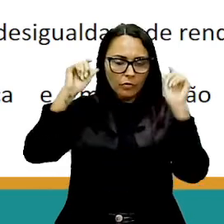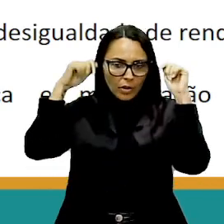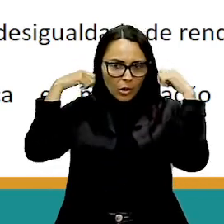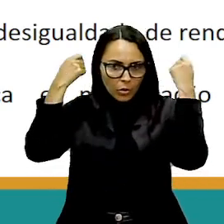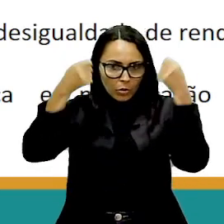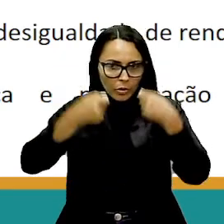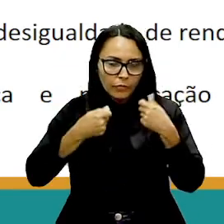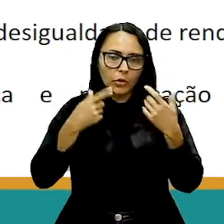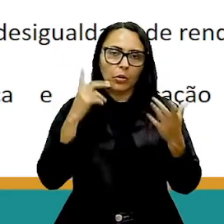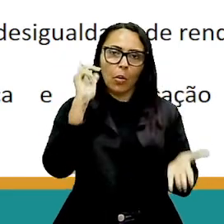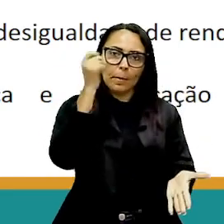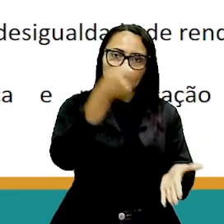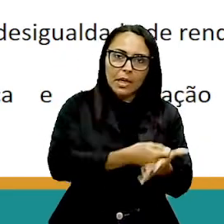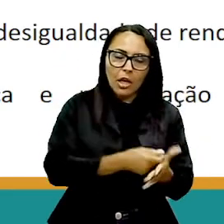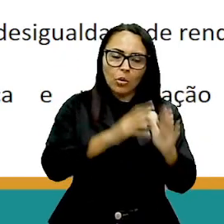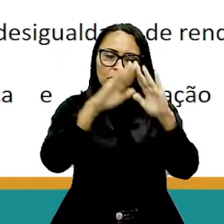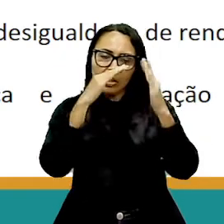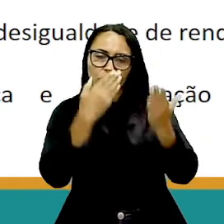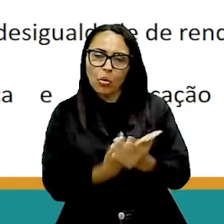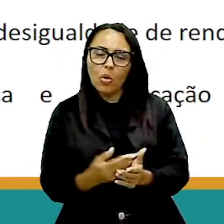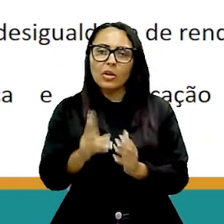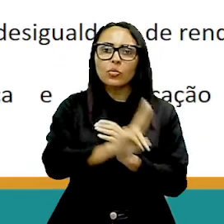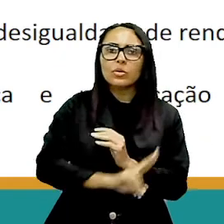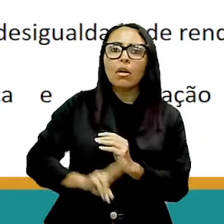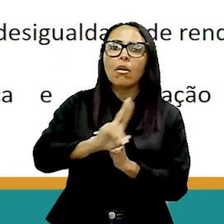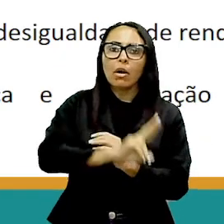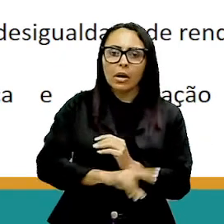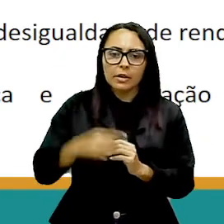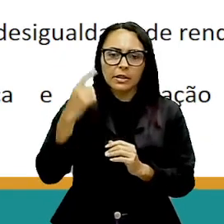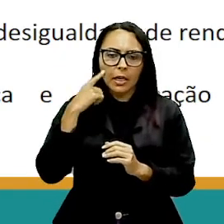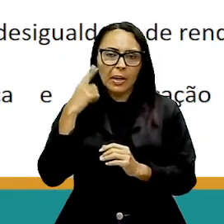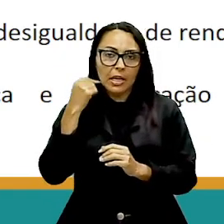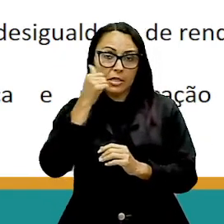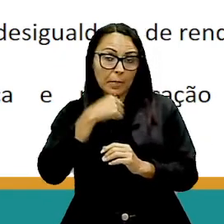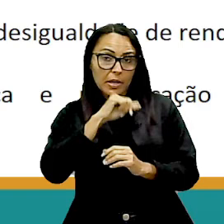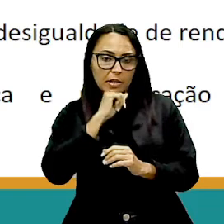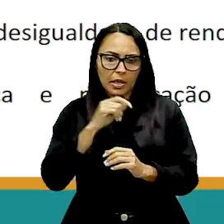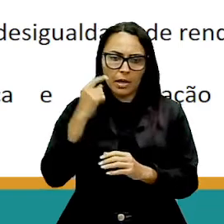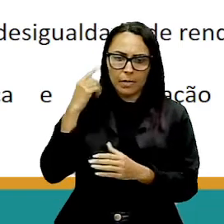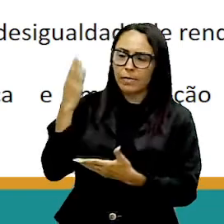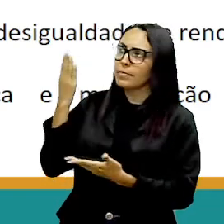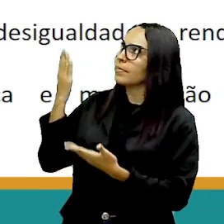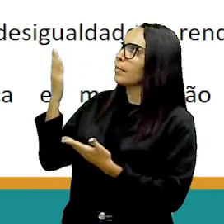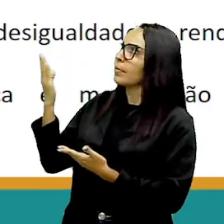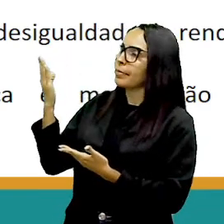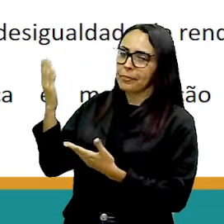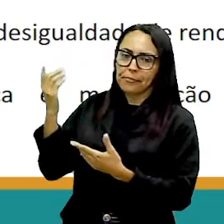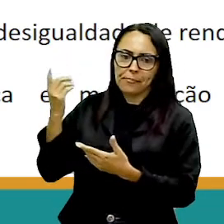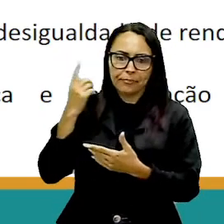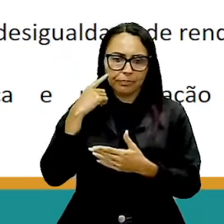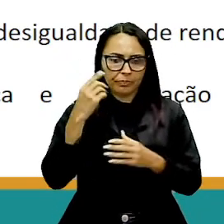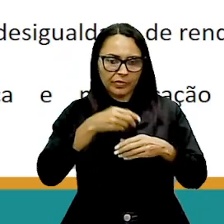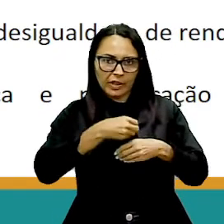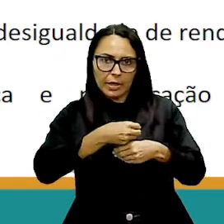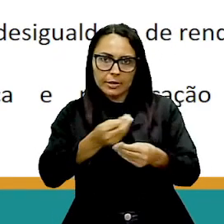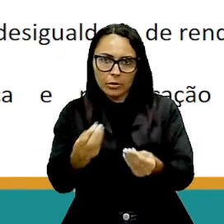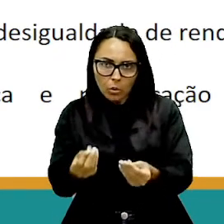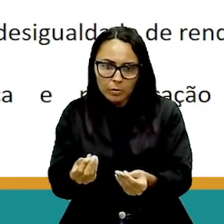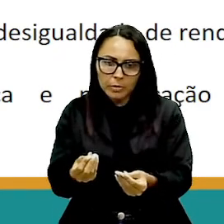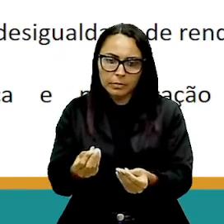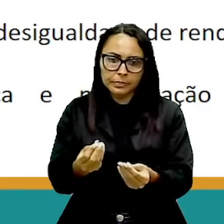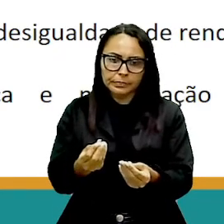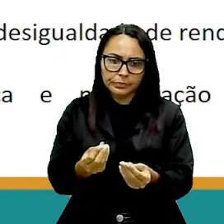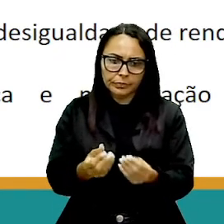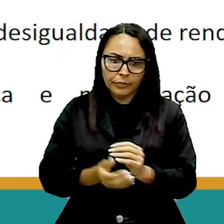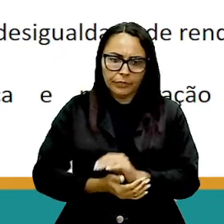obrigatório nas escolas. E ali aparece a mãe dela com o véu e a entrega diz assim: toma minha